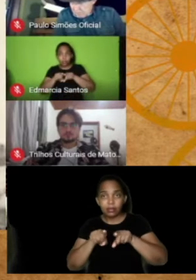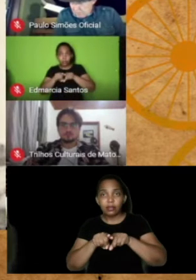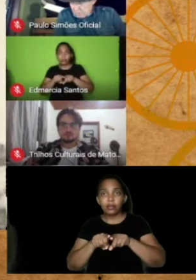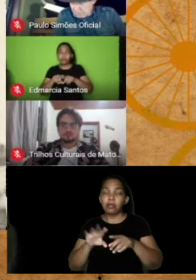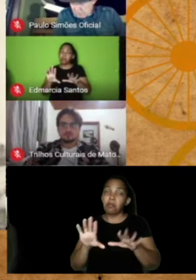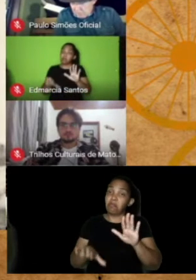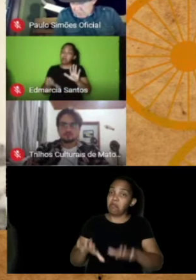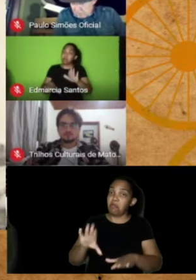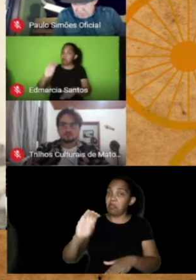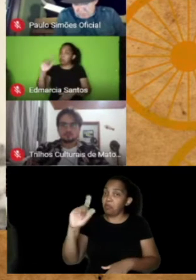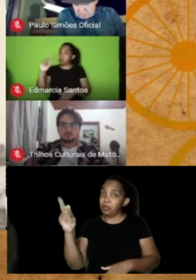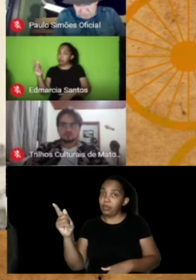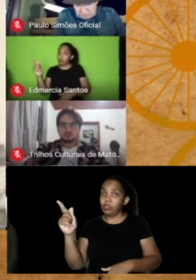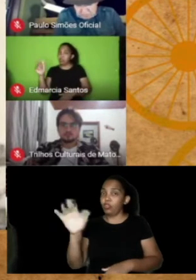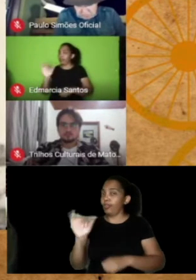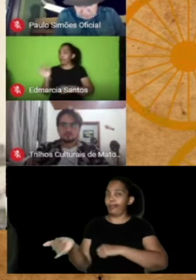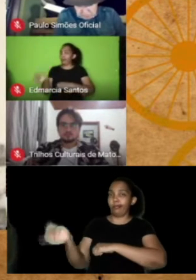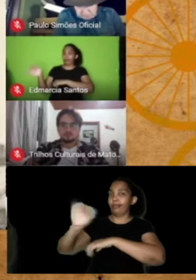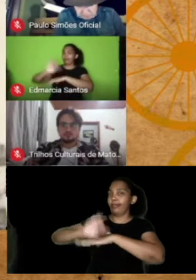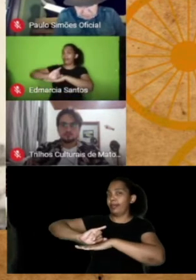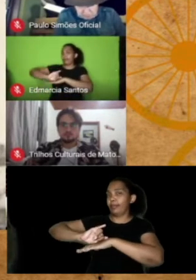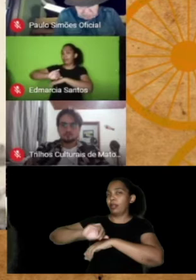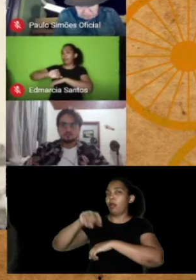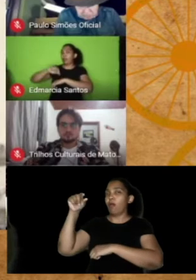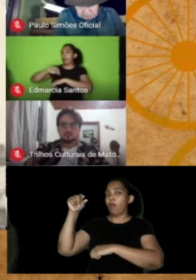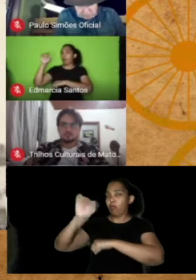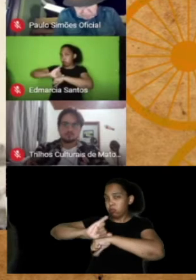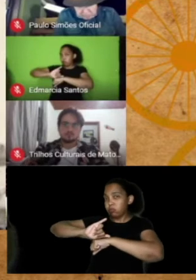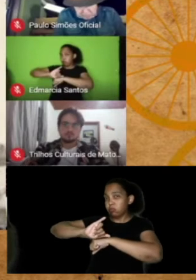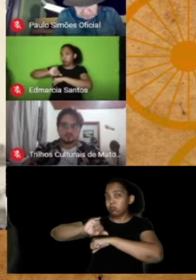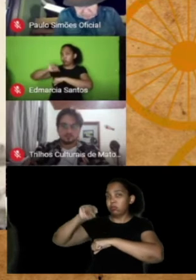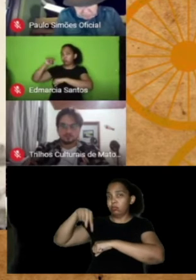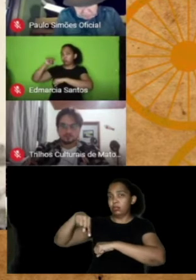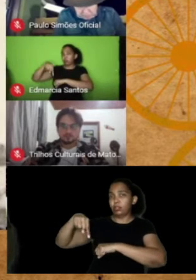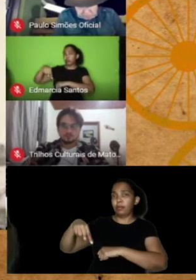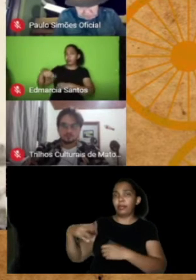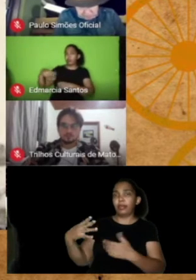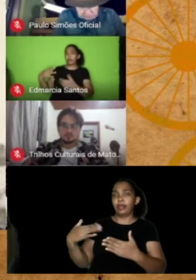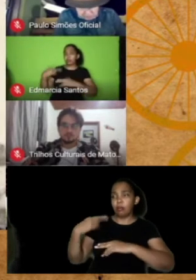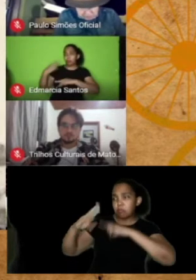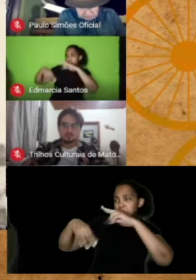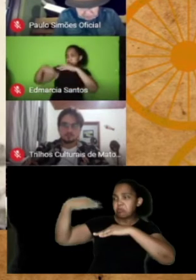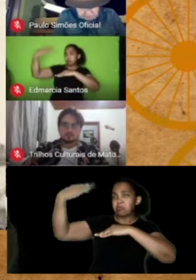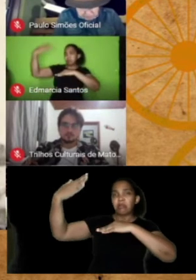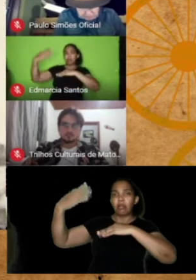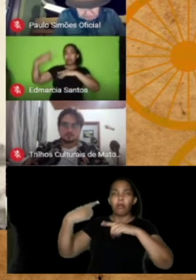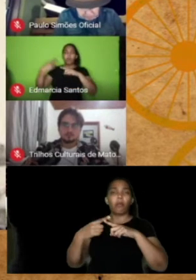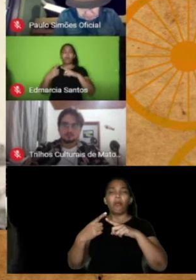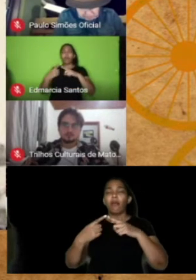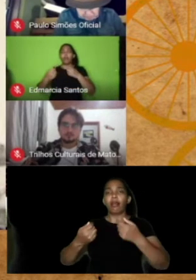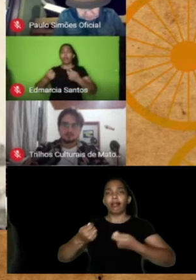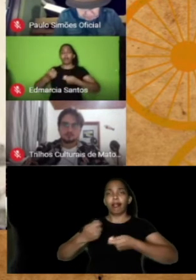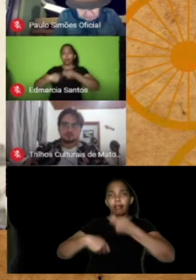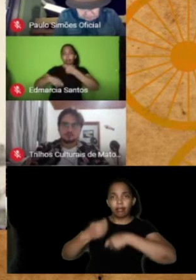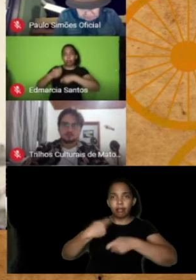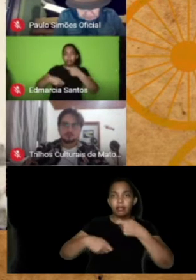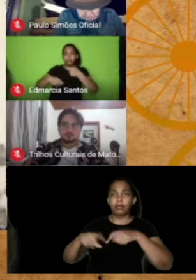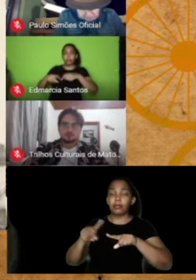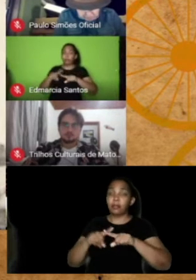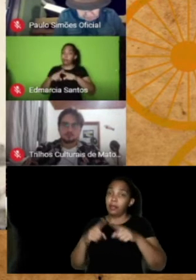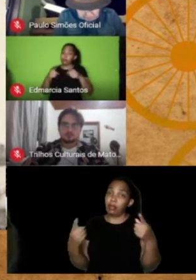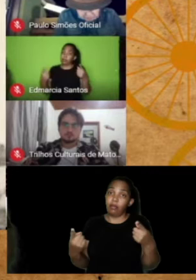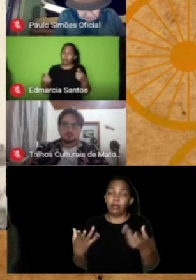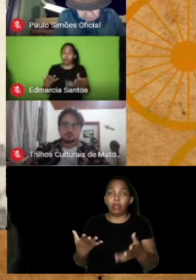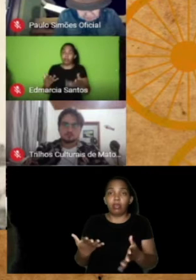Grande não seria a capital de um estado que se pretende pujante através da sua economia. Mas isso também é uma questão de